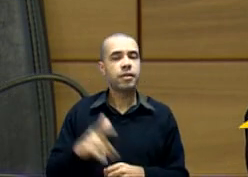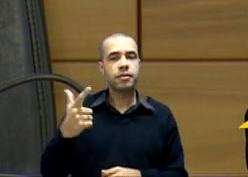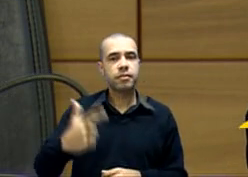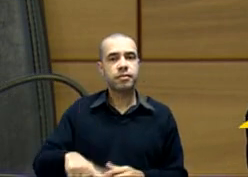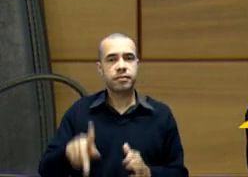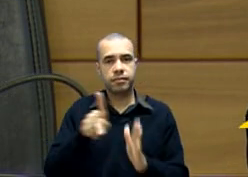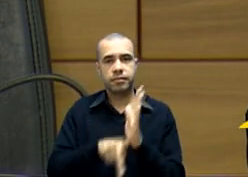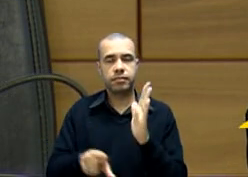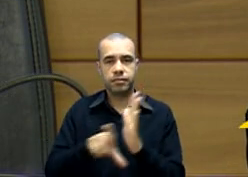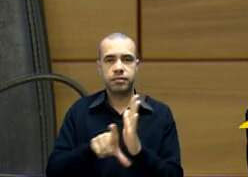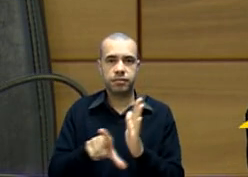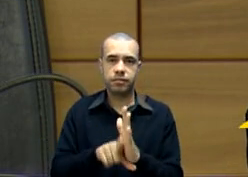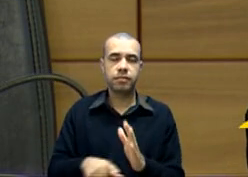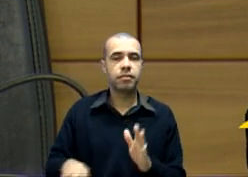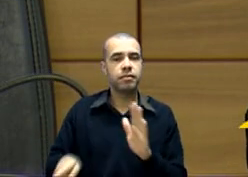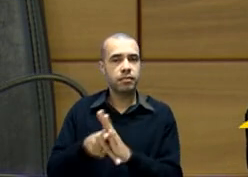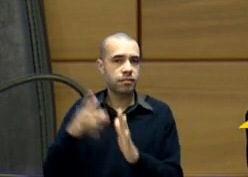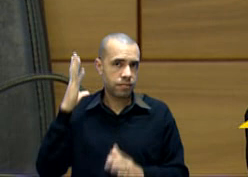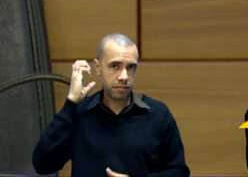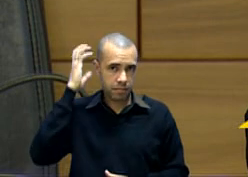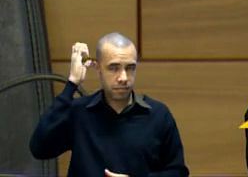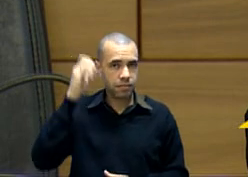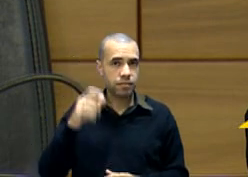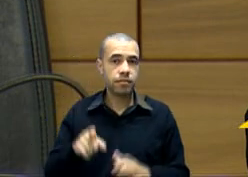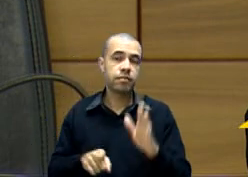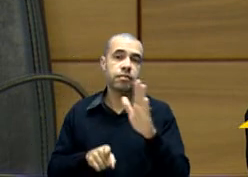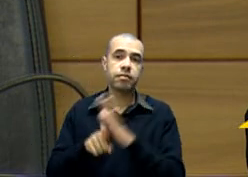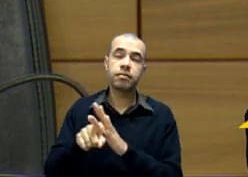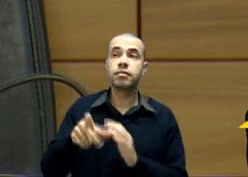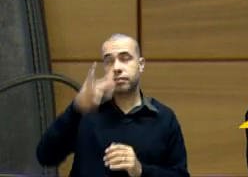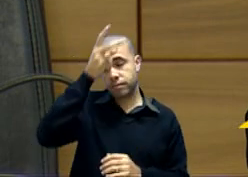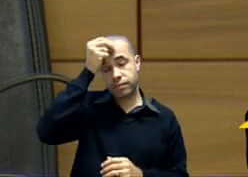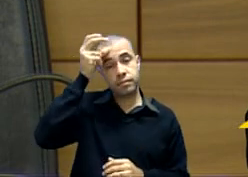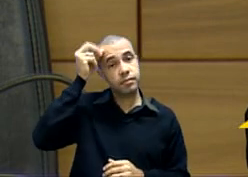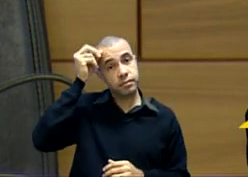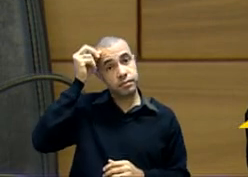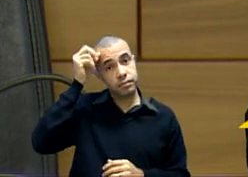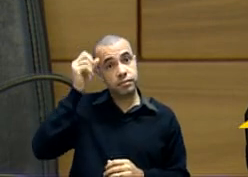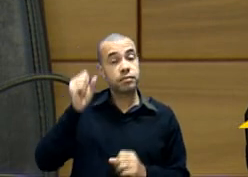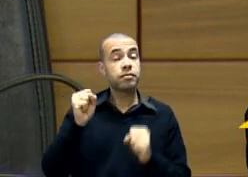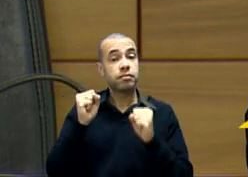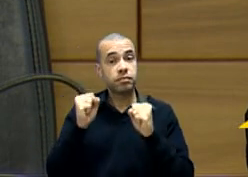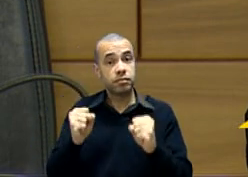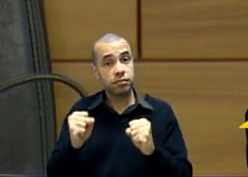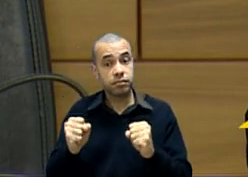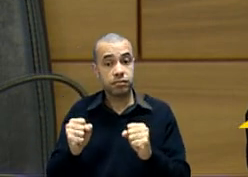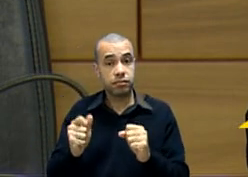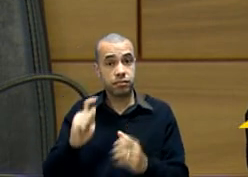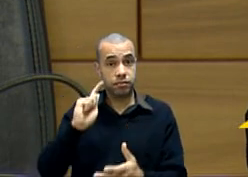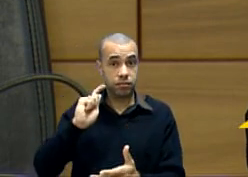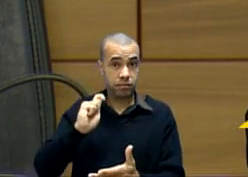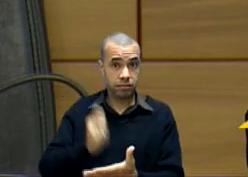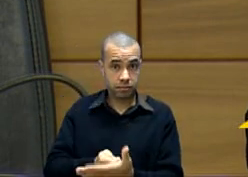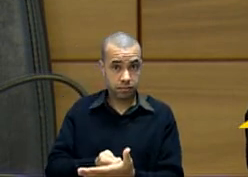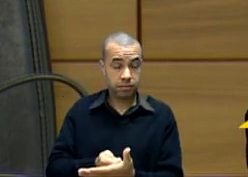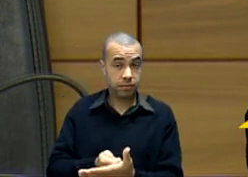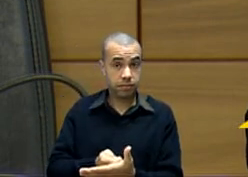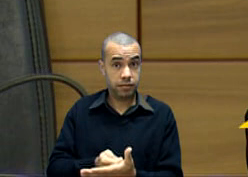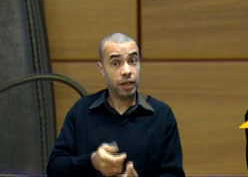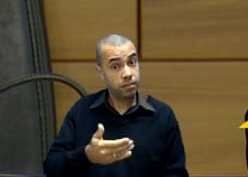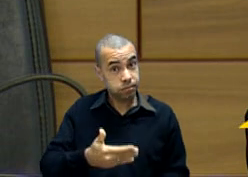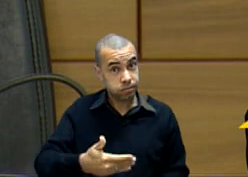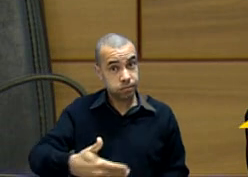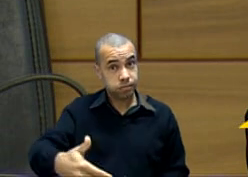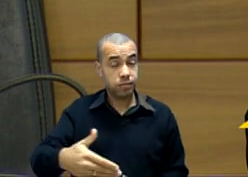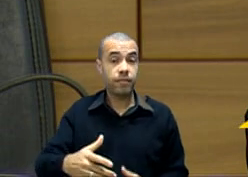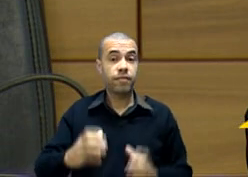vereadora Fernanda Garcia, autoriza o Poder Executivo a instituir em caráter permanente no âmbito da Secretaria da